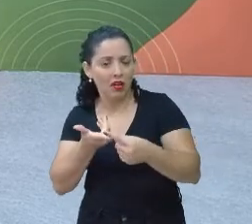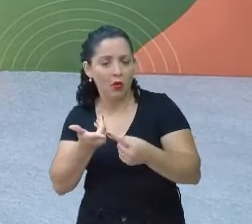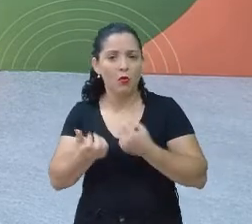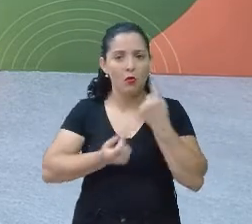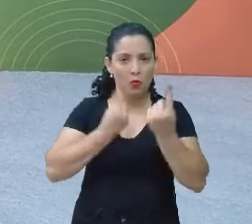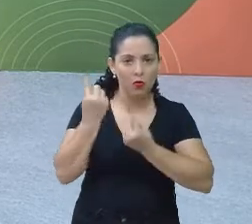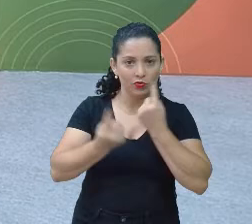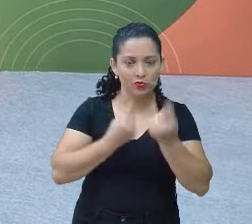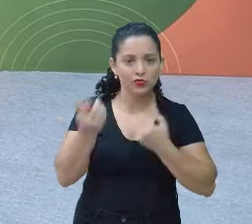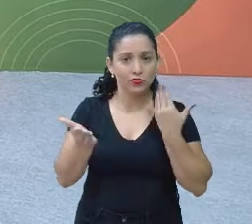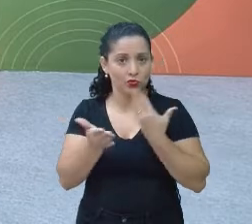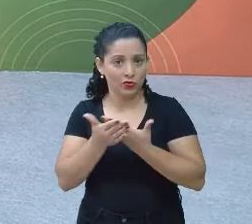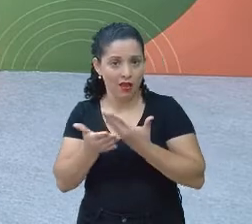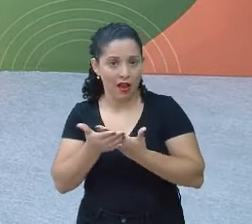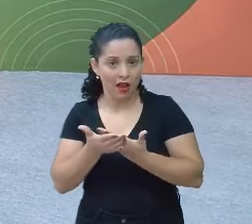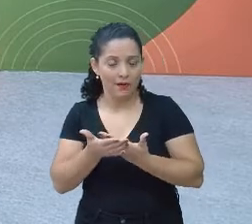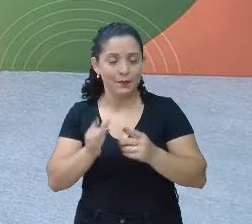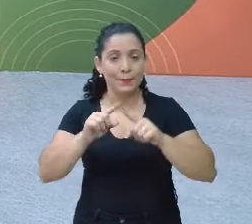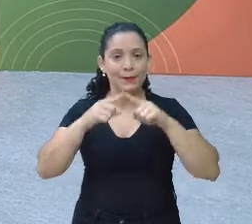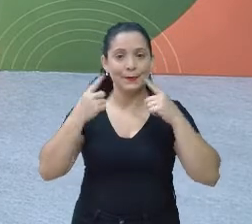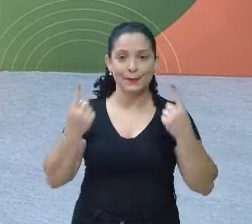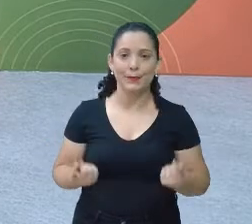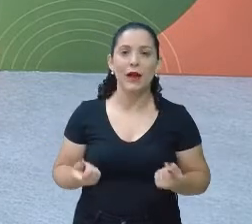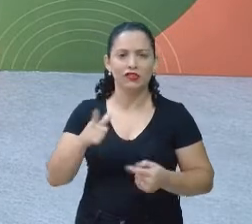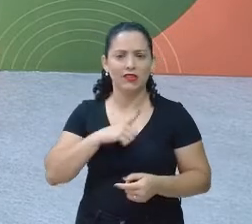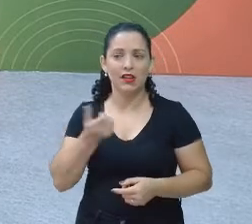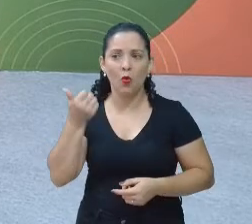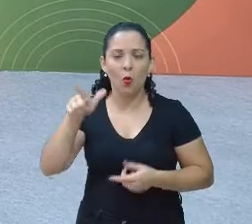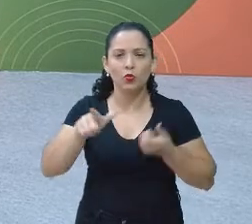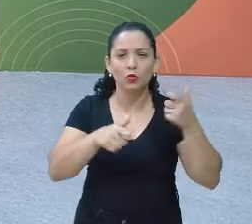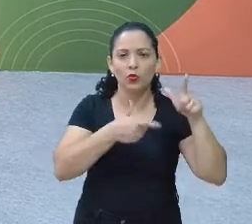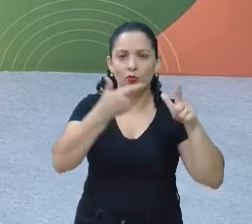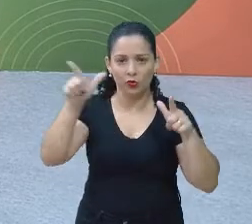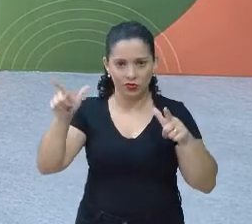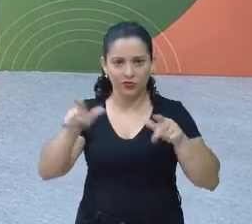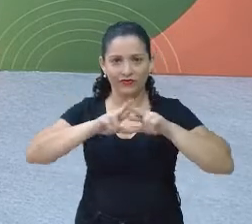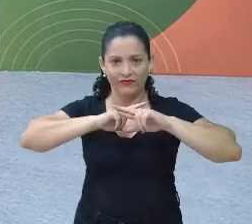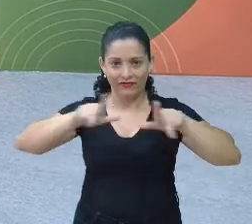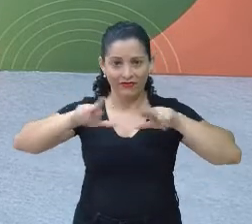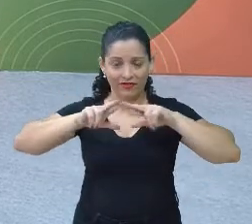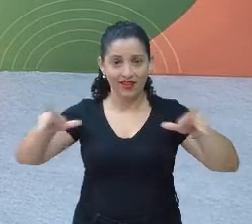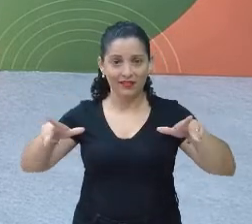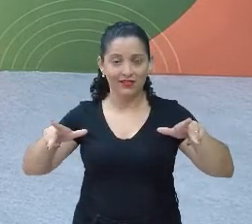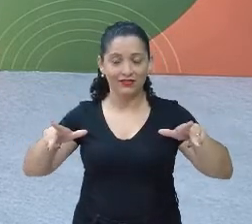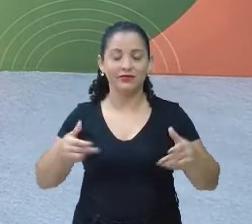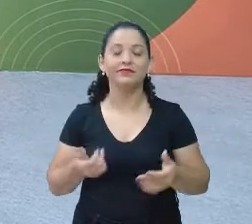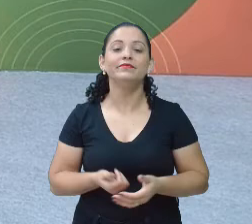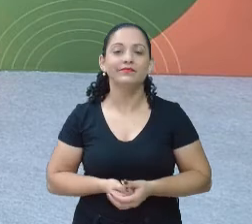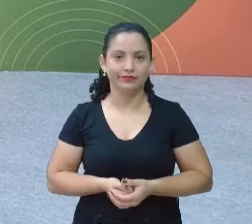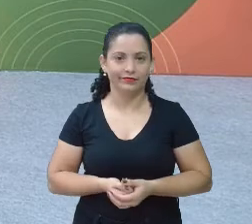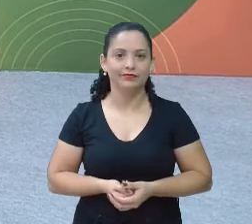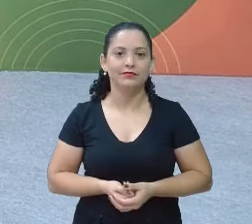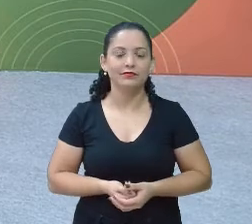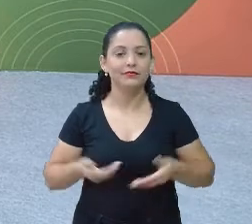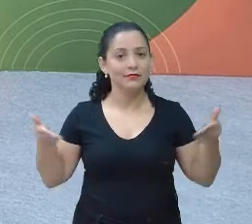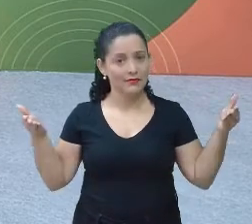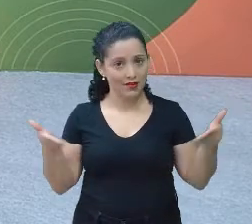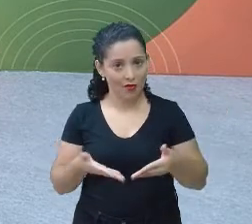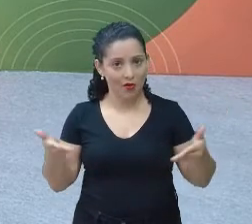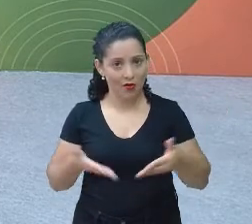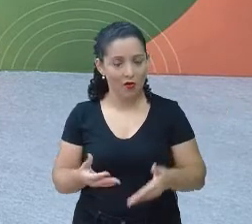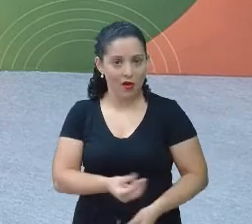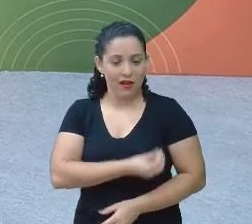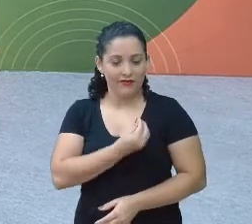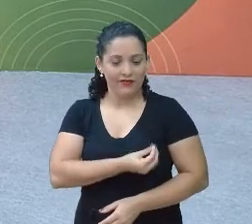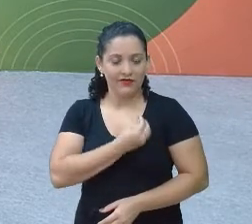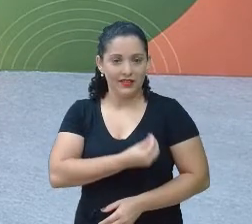nos atentar tanto às outras formas que não sejam tempo presente, até porque é o aqui e o agora que a gente está vivendo e que a gente